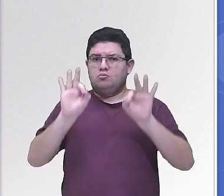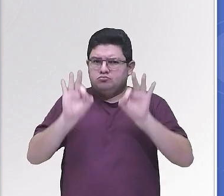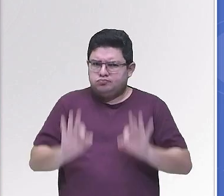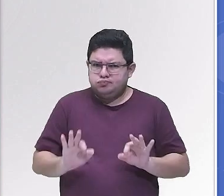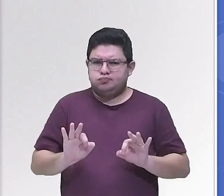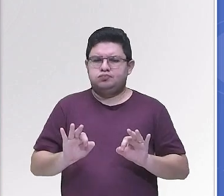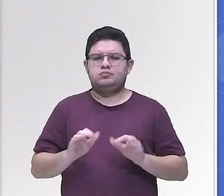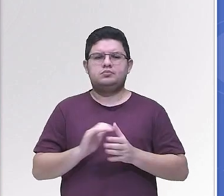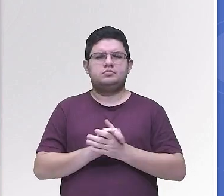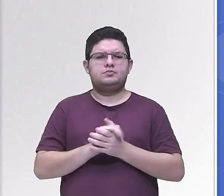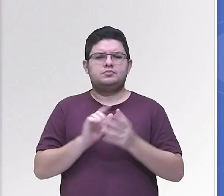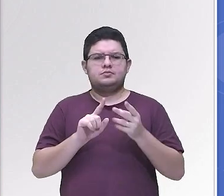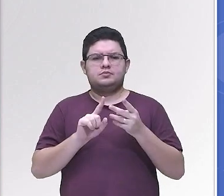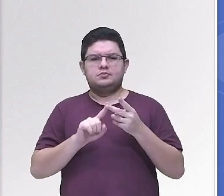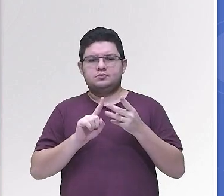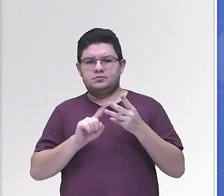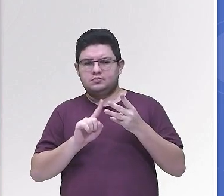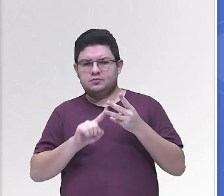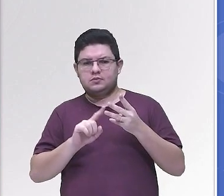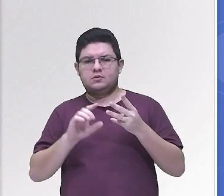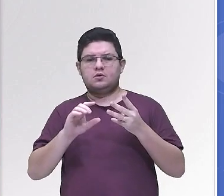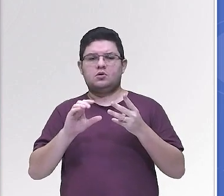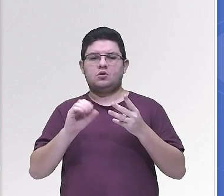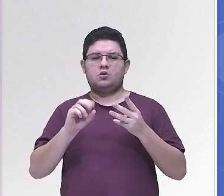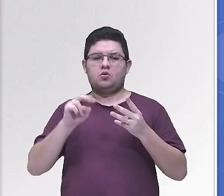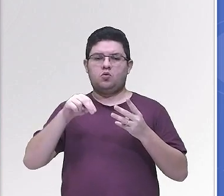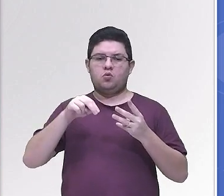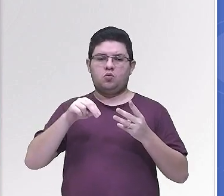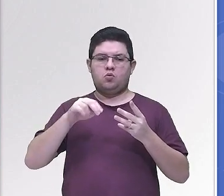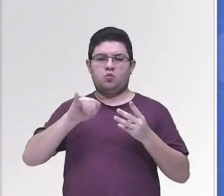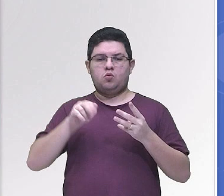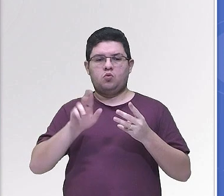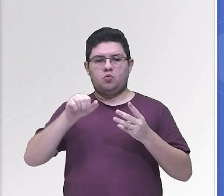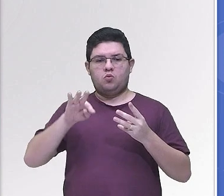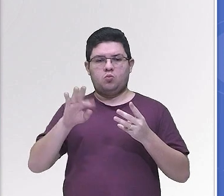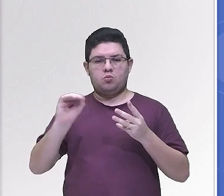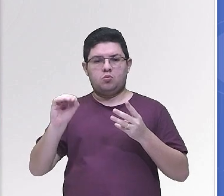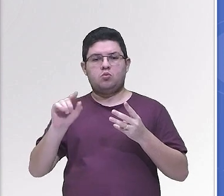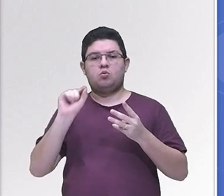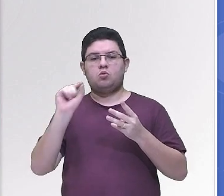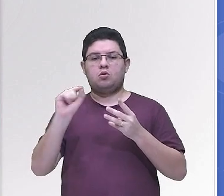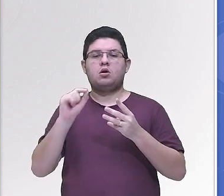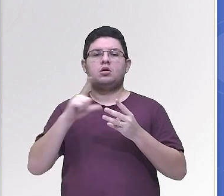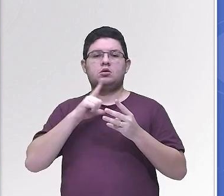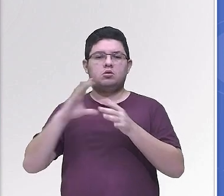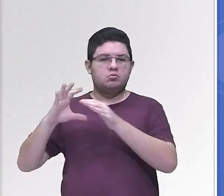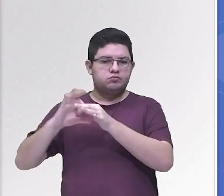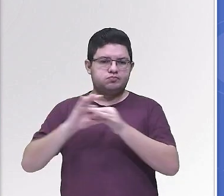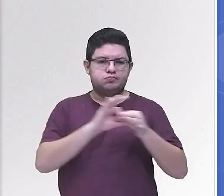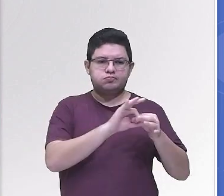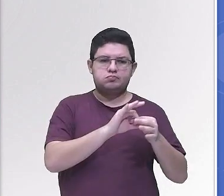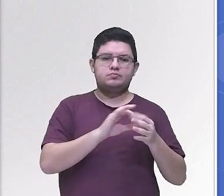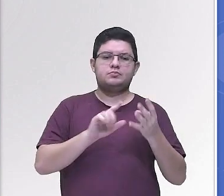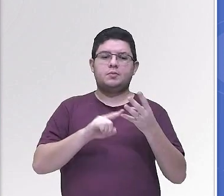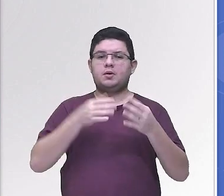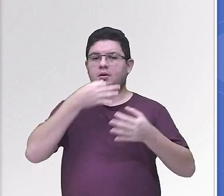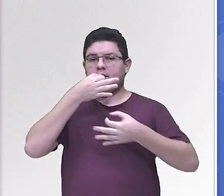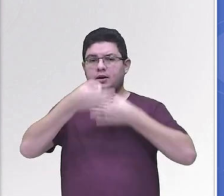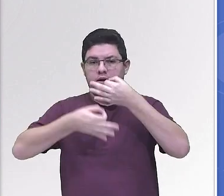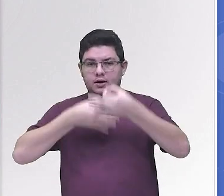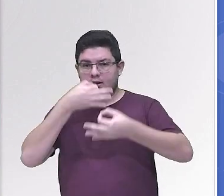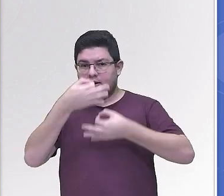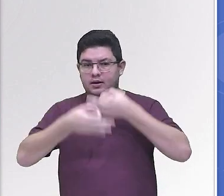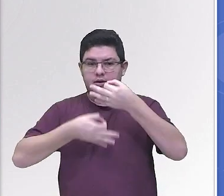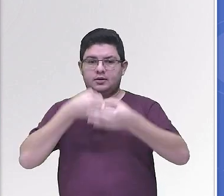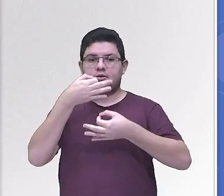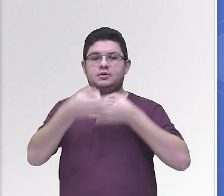de conjunto, uma reflexão contextualizada e também crítica, a atitude de investigar, sem nenhum tipo